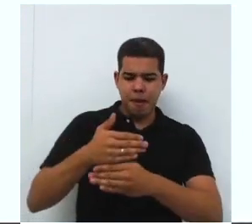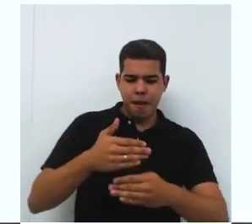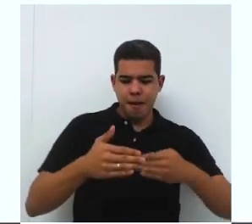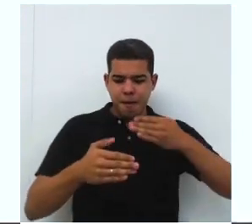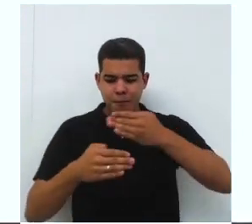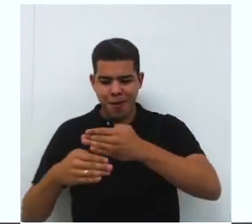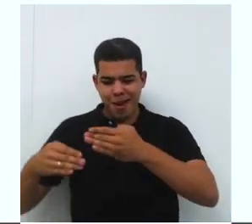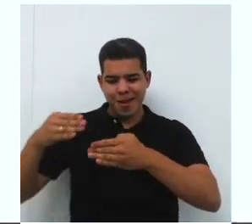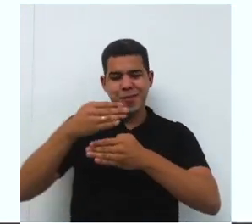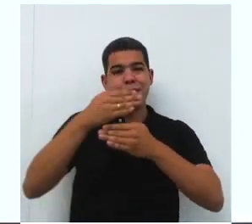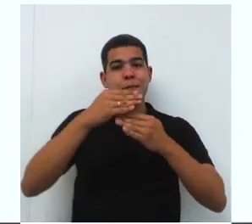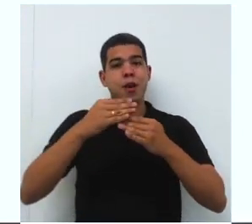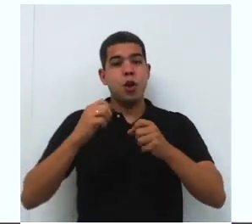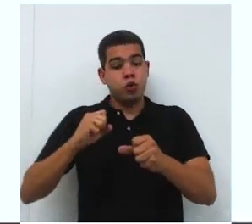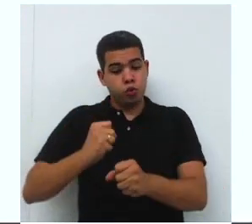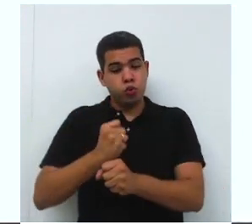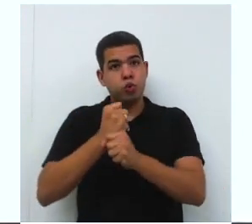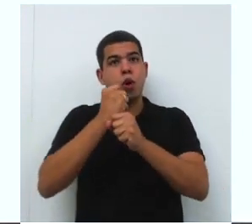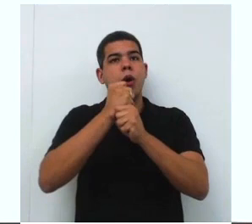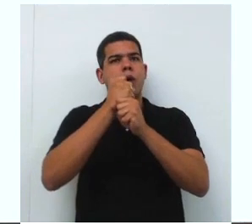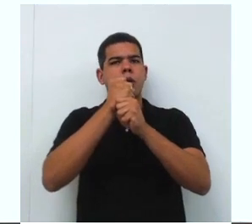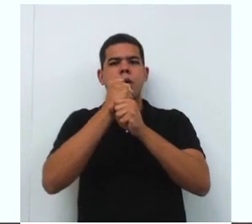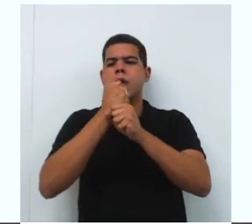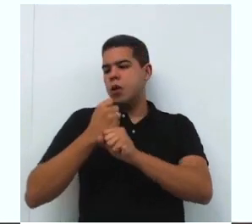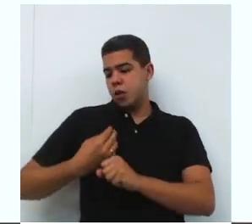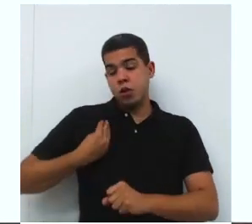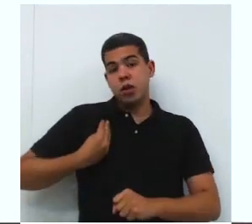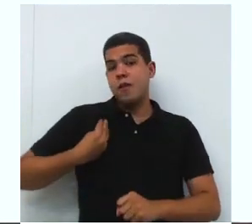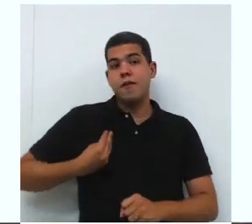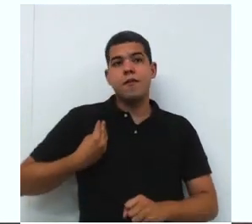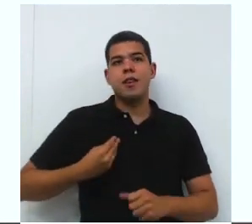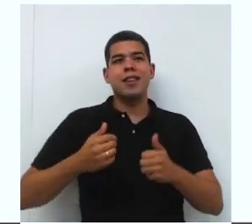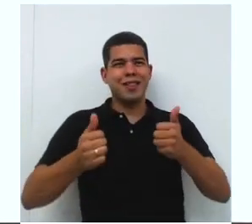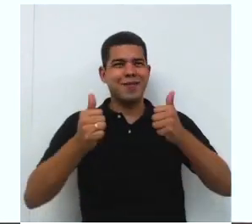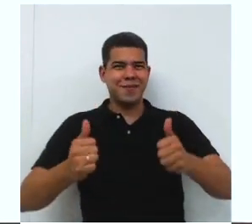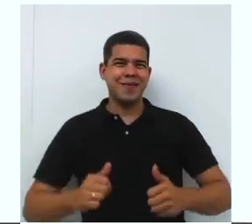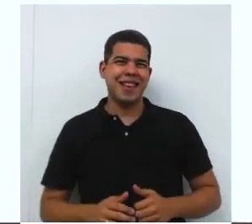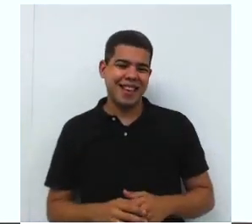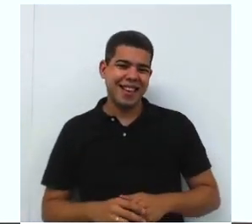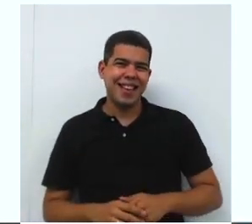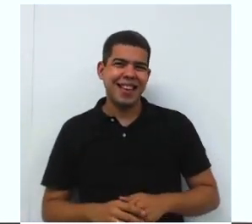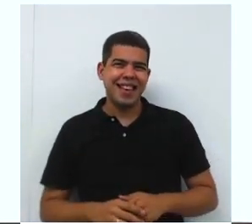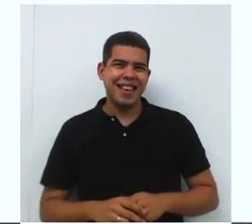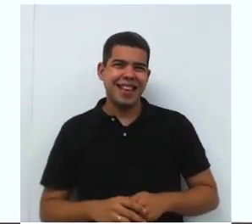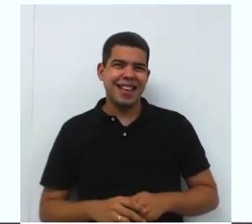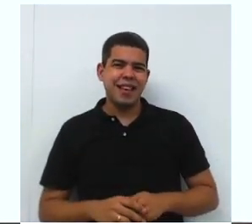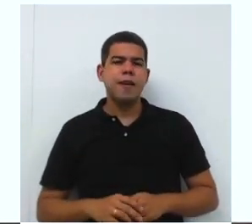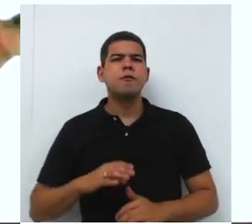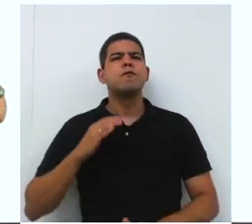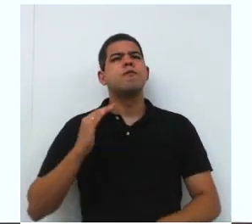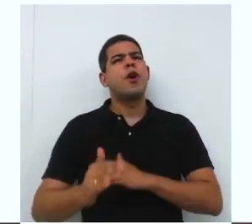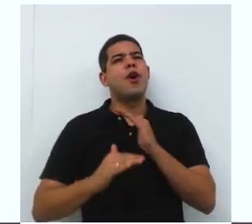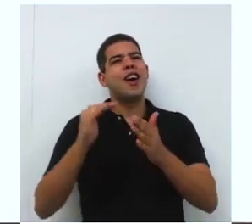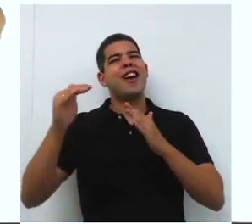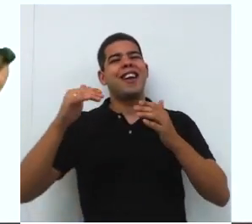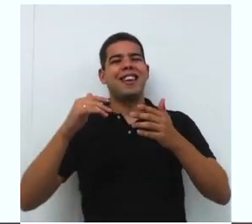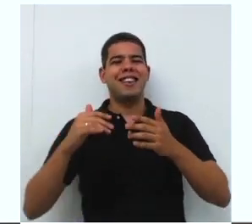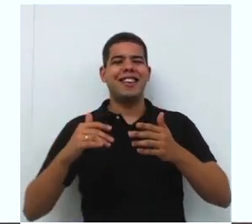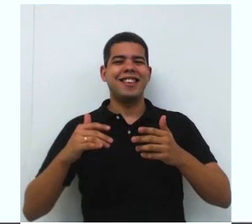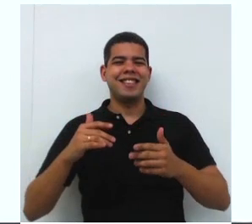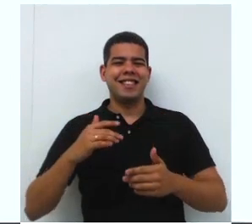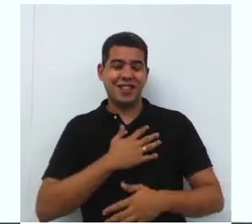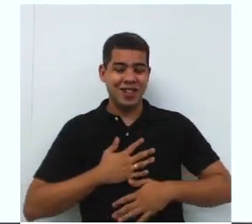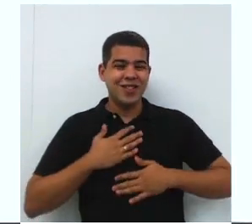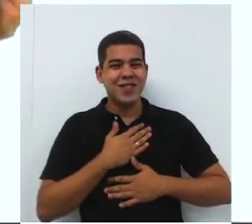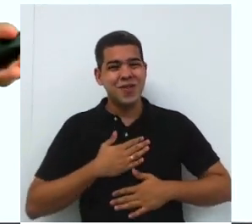que vocês o quê? Construam uma vida maravilhosa de progresso,